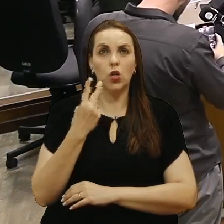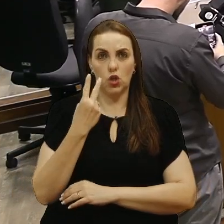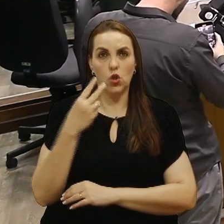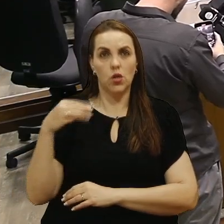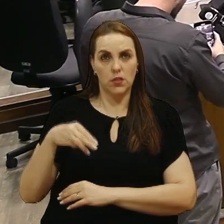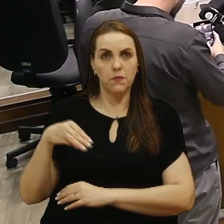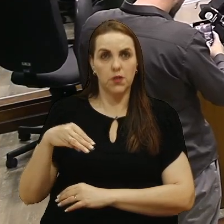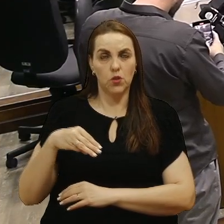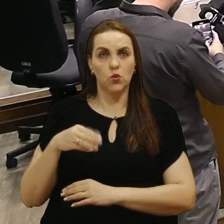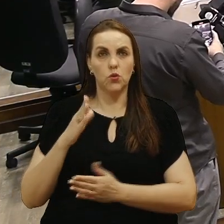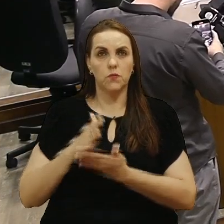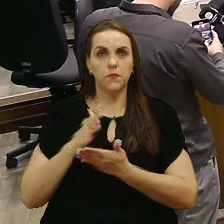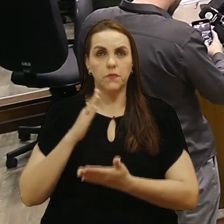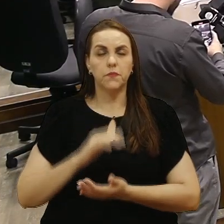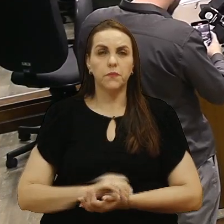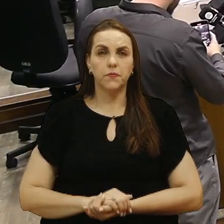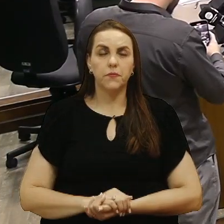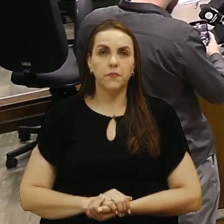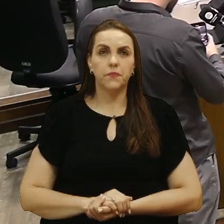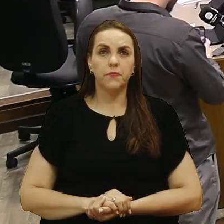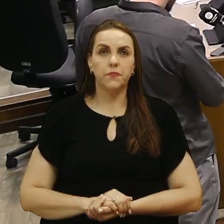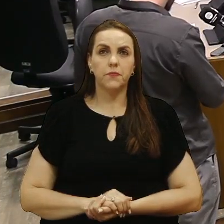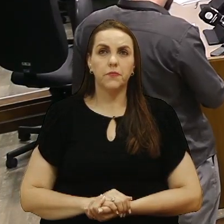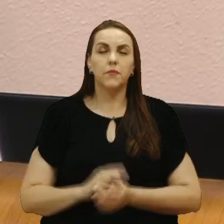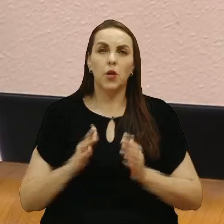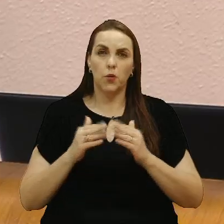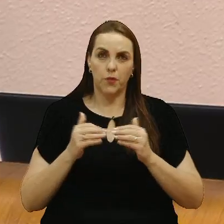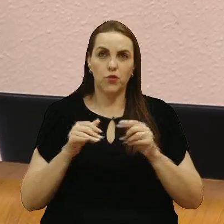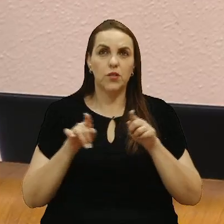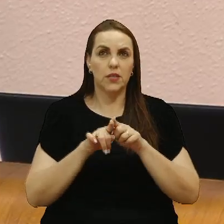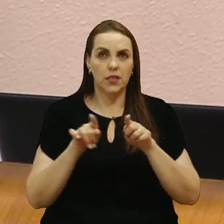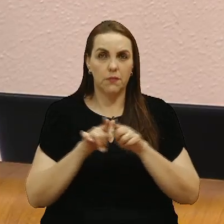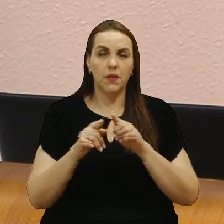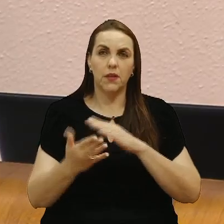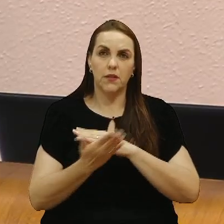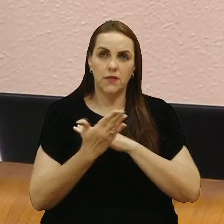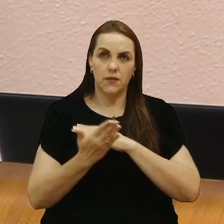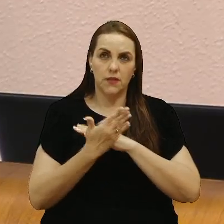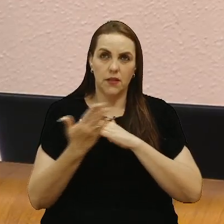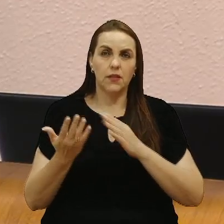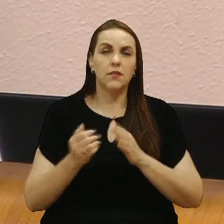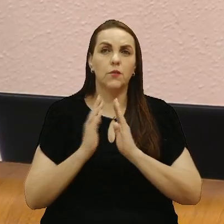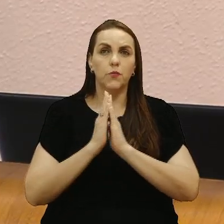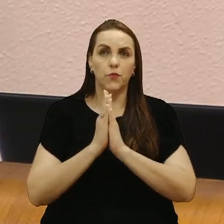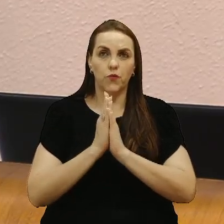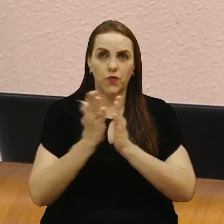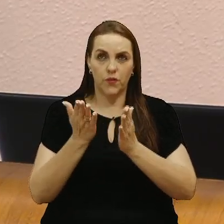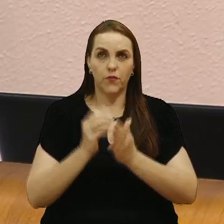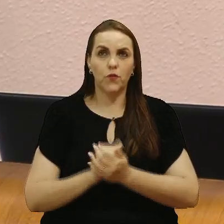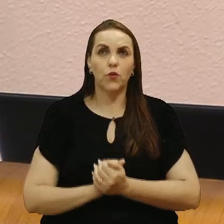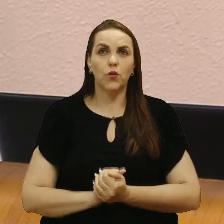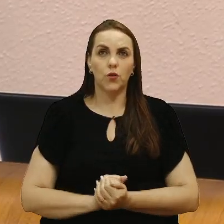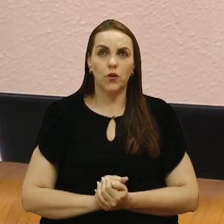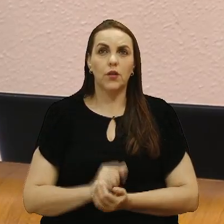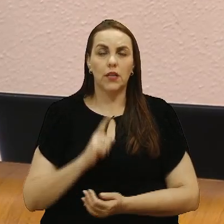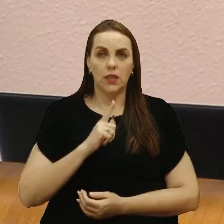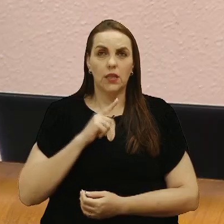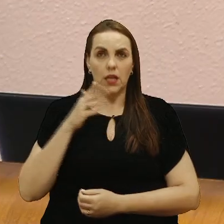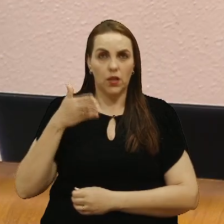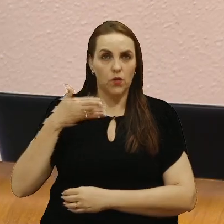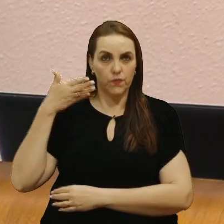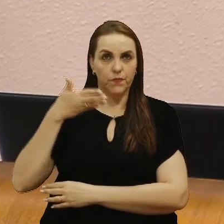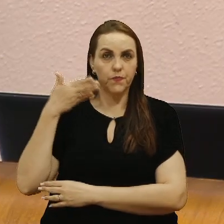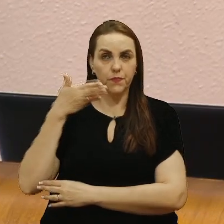eu vou ligar o tema. Eu primeiro eu pediria também assistência. E, por favor, Tem a plateia está atrapalhando um pouco. Tem um